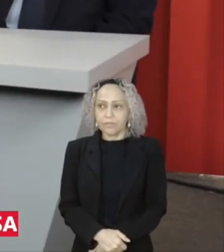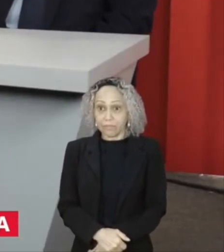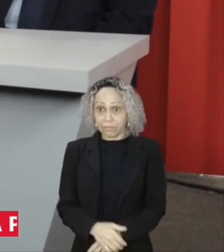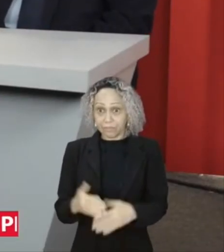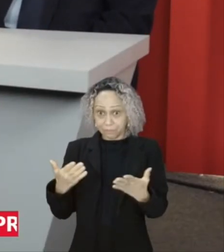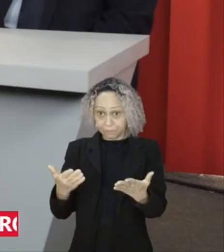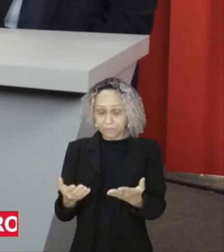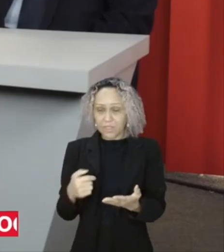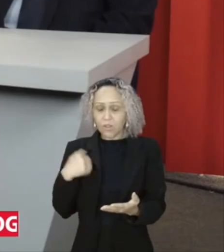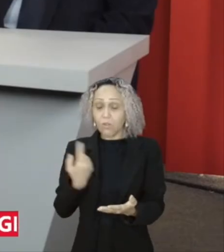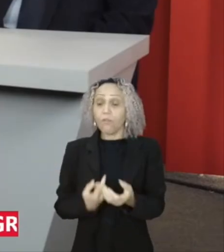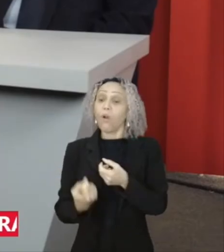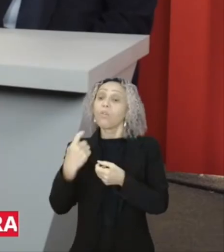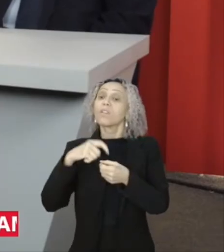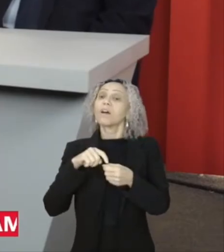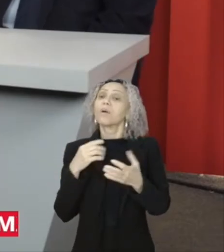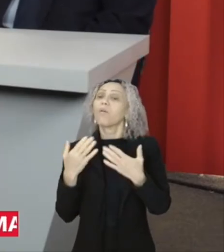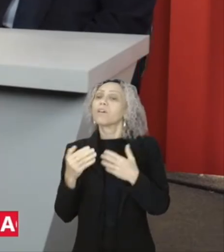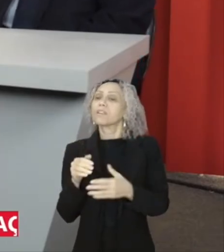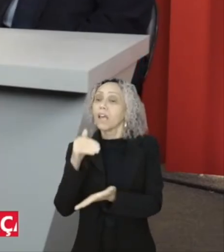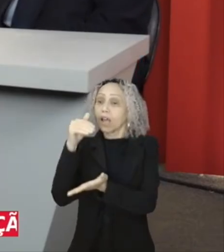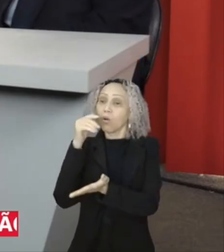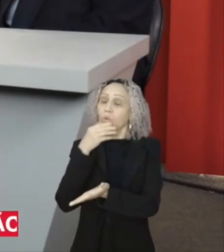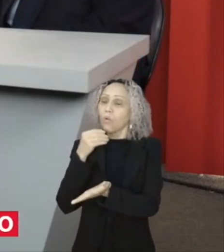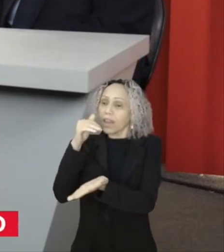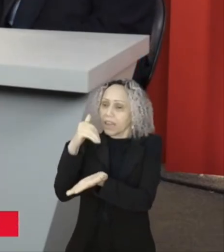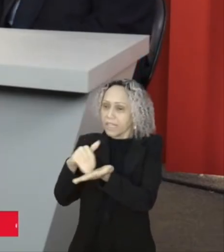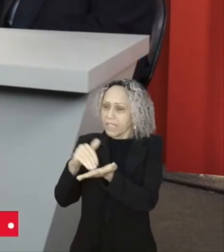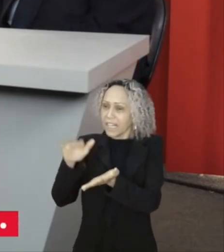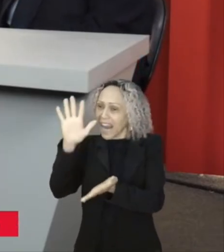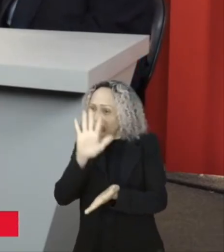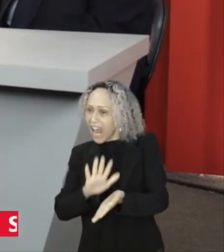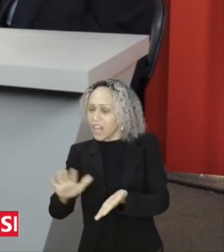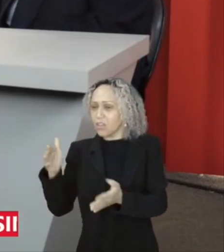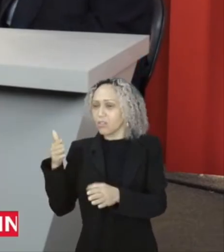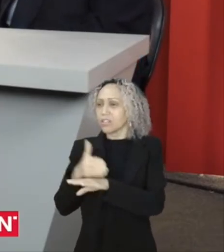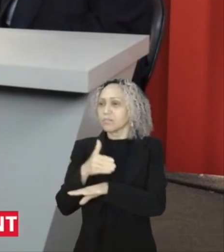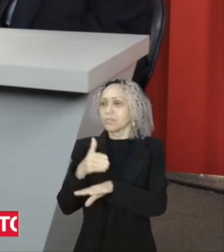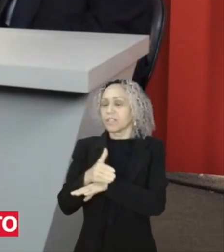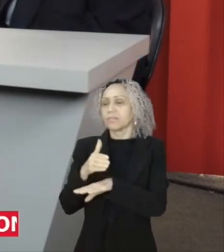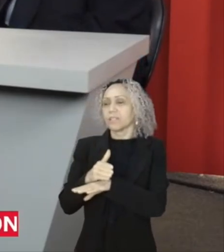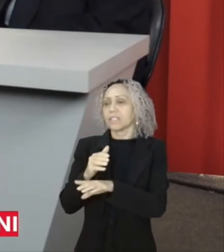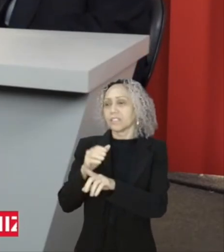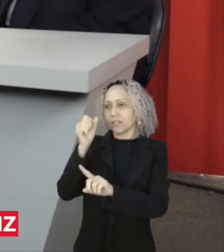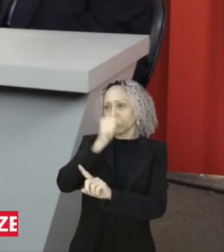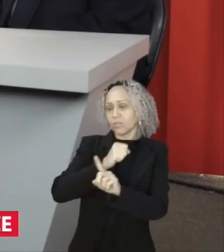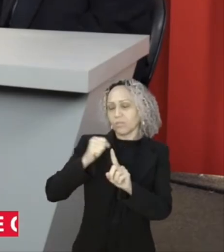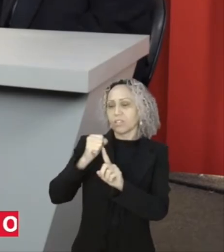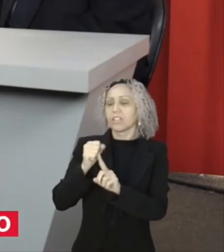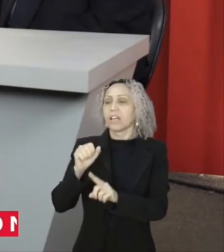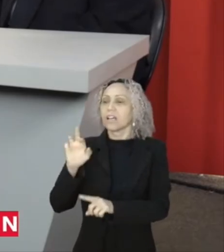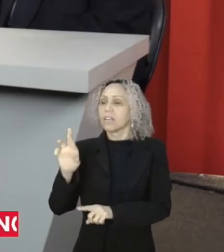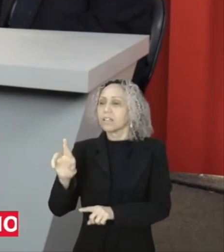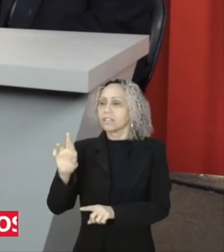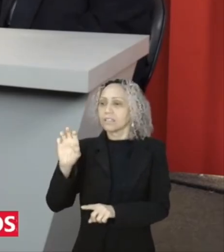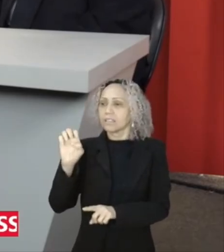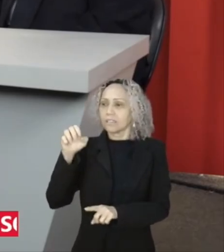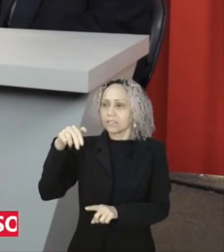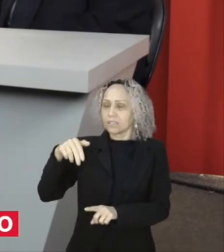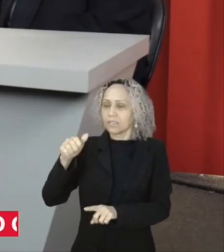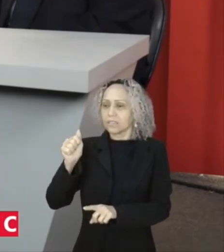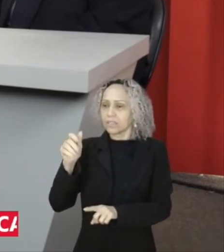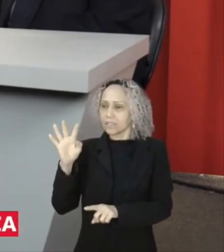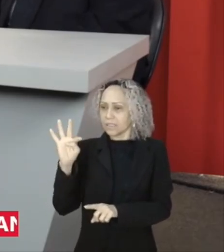Voltamos, a gente conversa agora com o secretário nacional de Participação Social, Renato Simões. Bom dia, bem-vindo mais uma vez ao Jornal